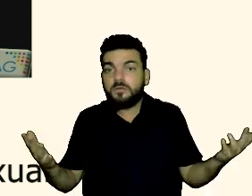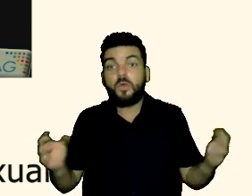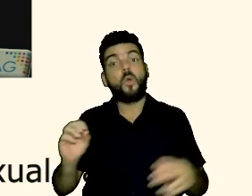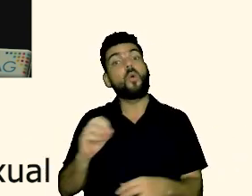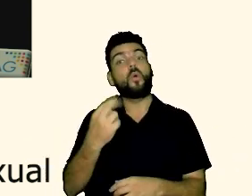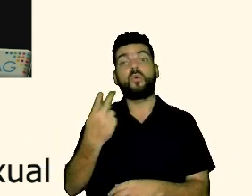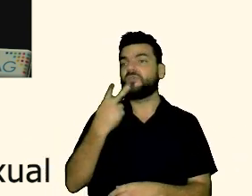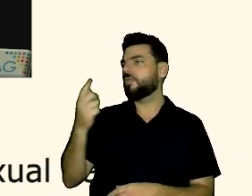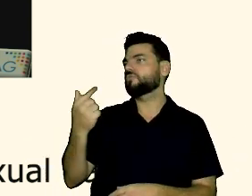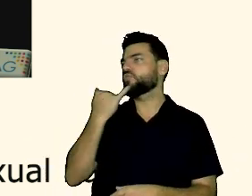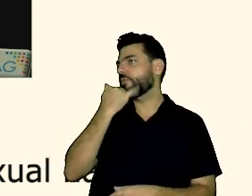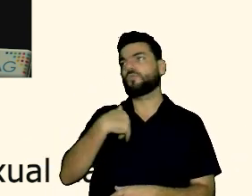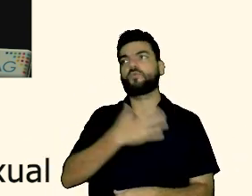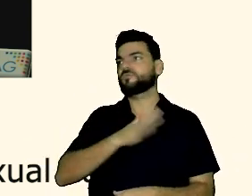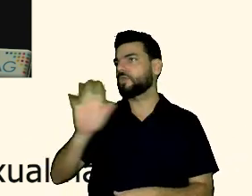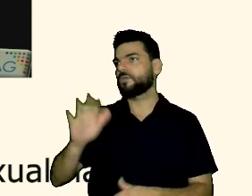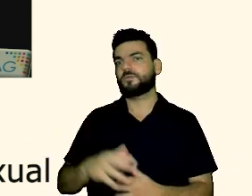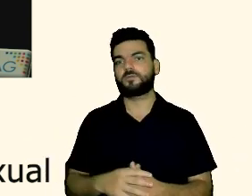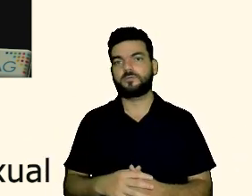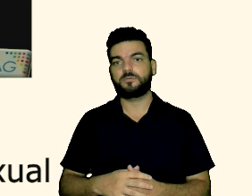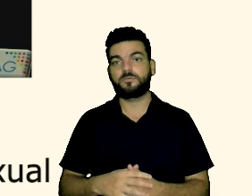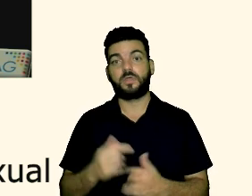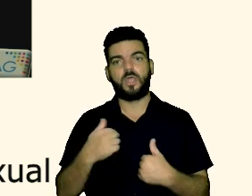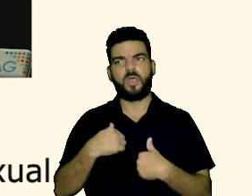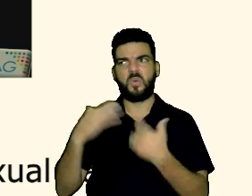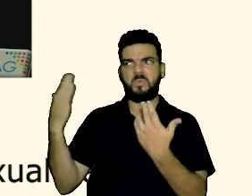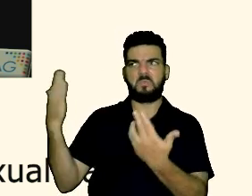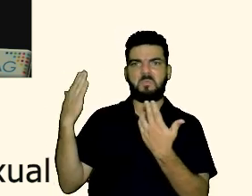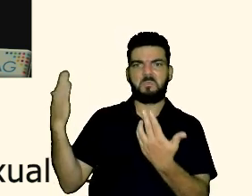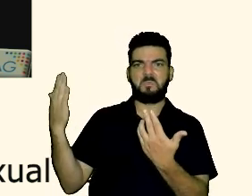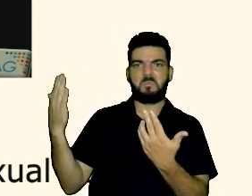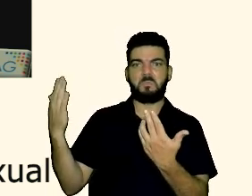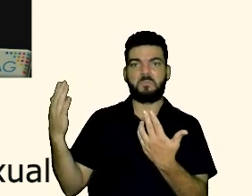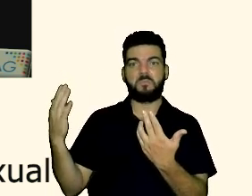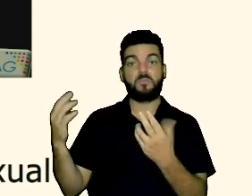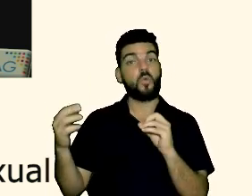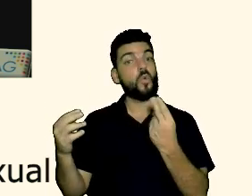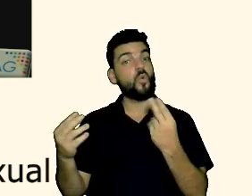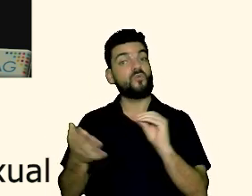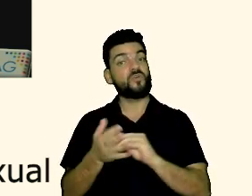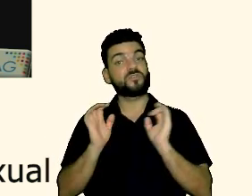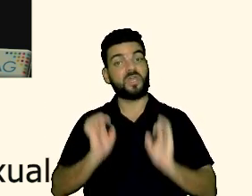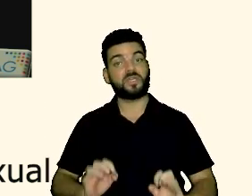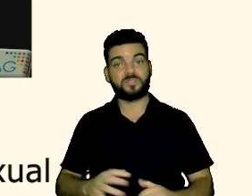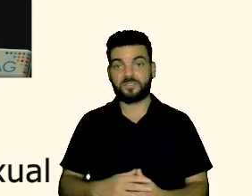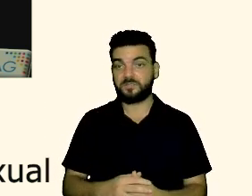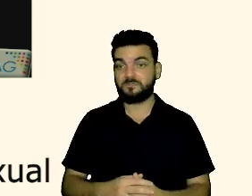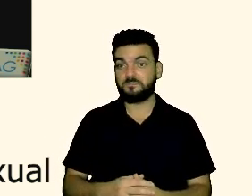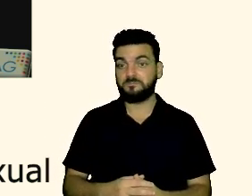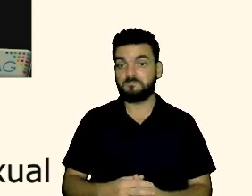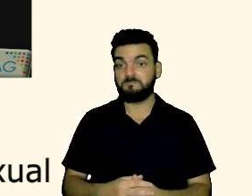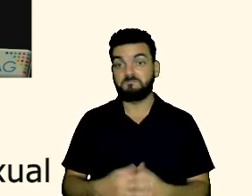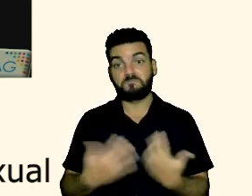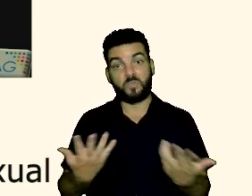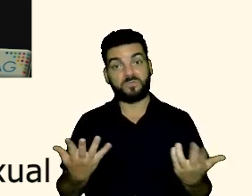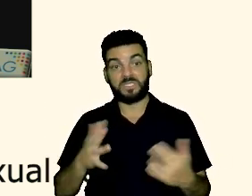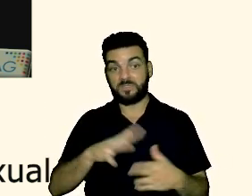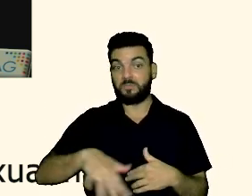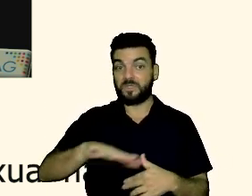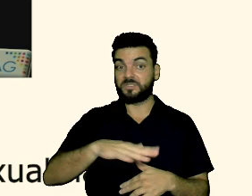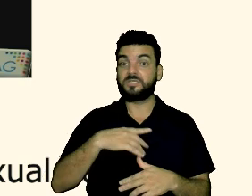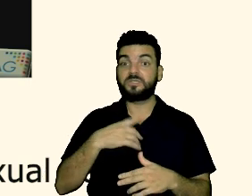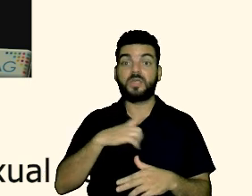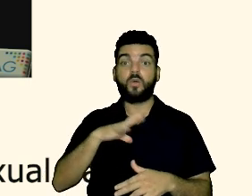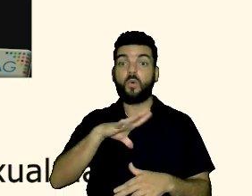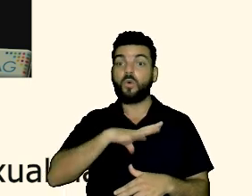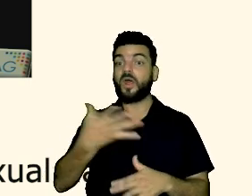ou de falta ética. A pessoa que tem o ambiente para fazer isso, ela tem menos nível de